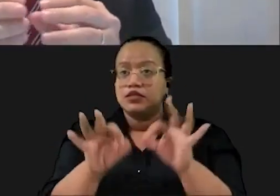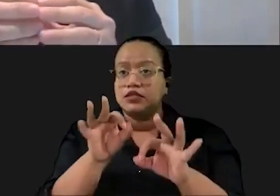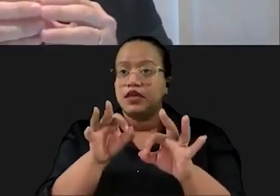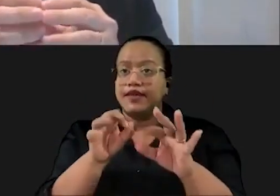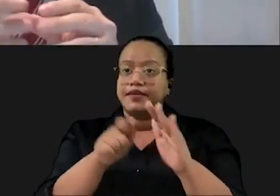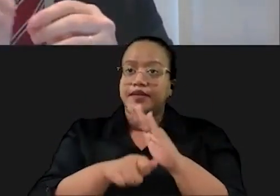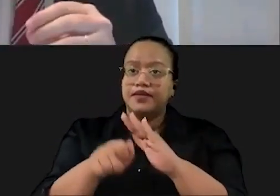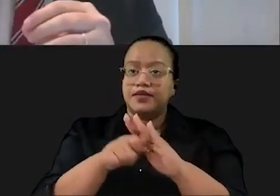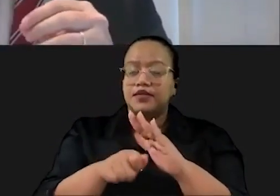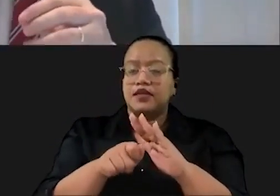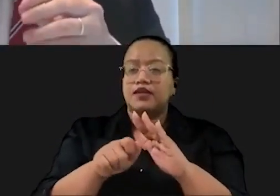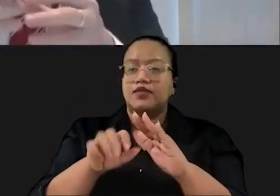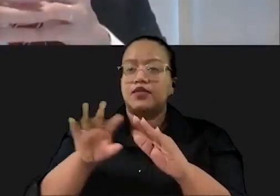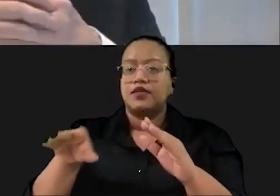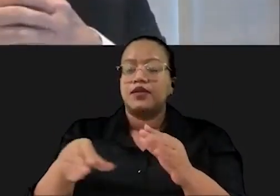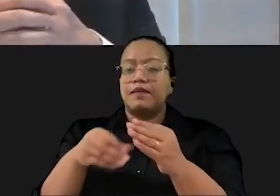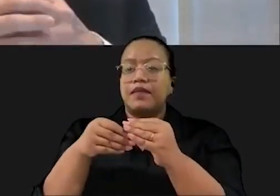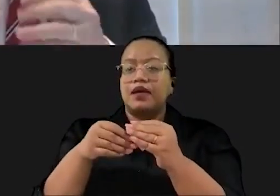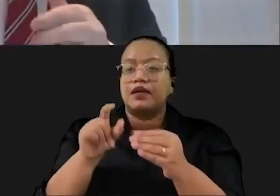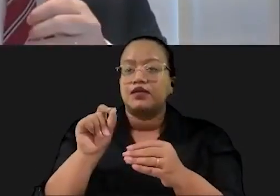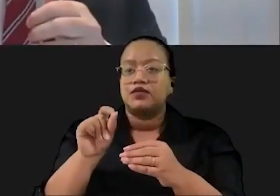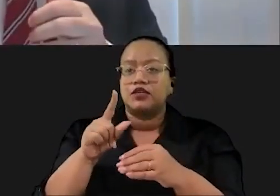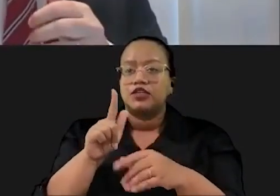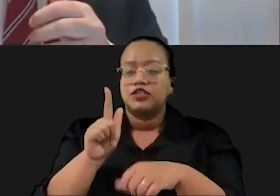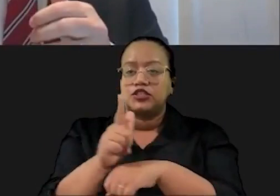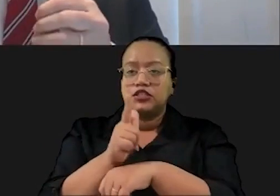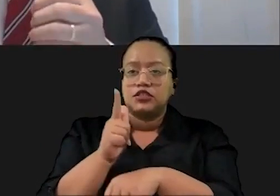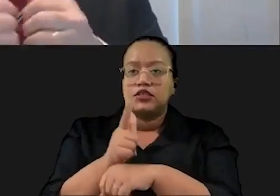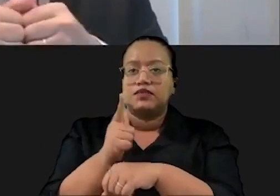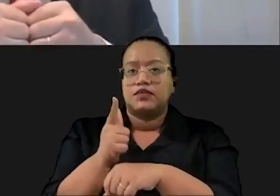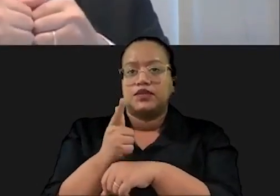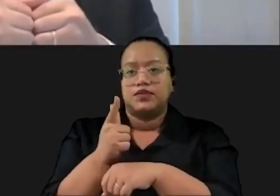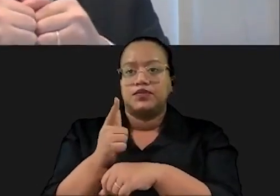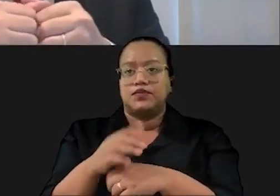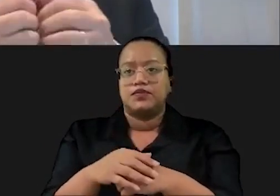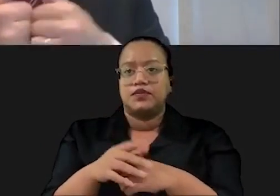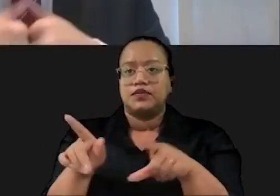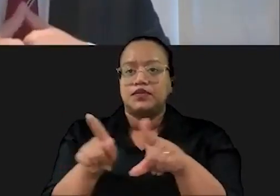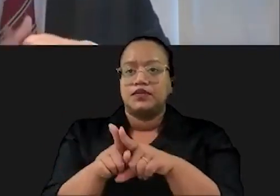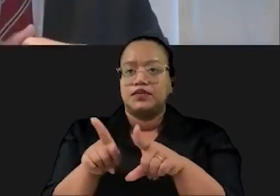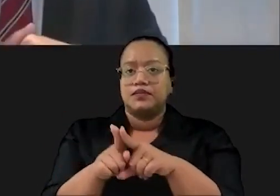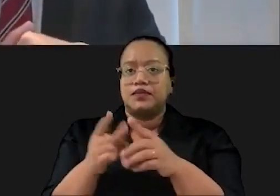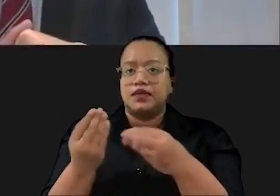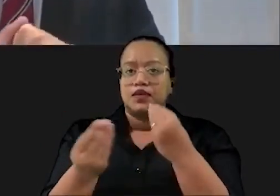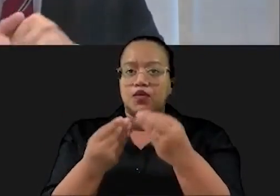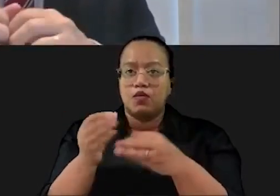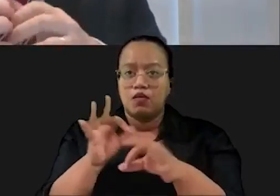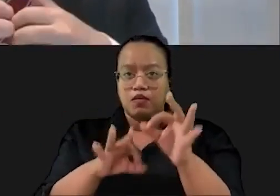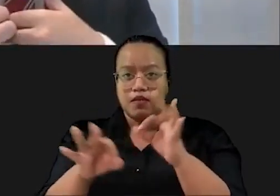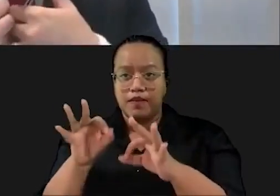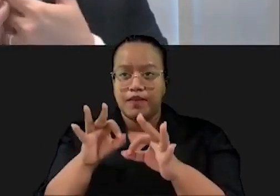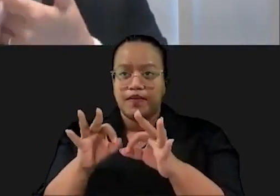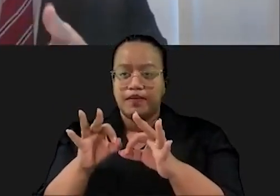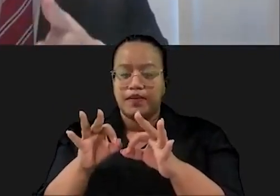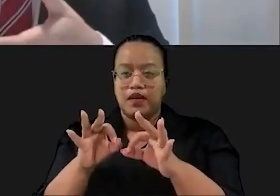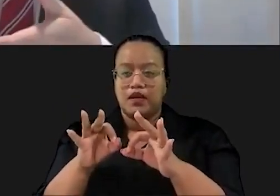mantê-lo e aprimorá-lo dentro do PJE. Quando se fala em fluxo dentro do PJE, a gente também tem outra